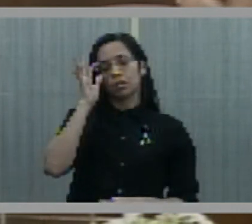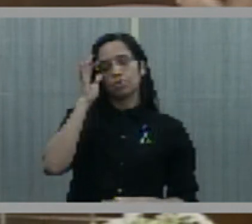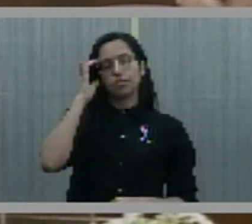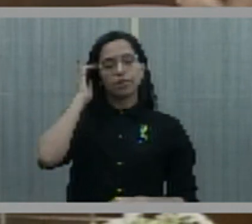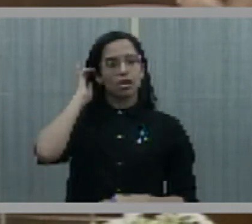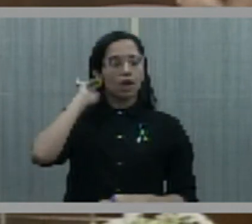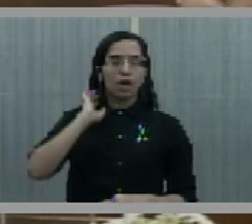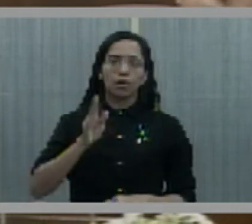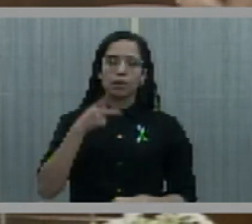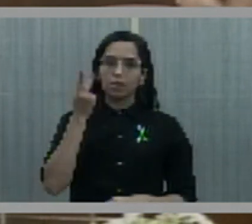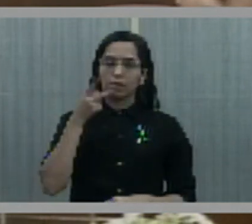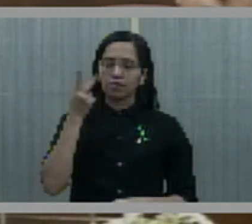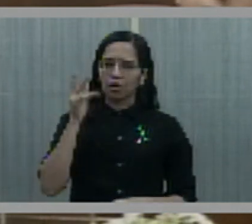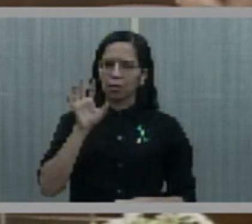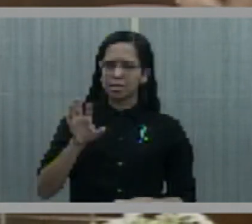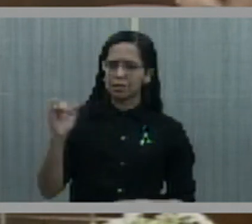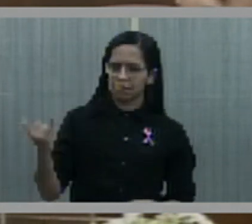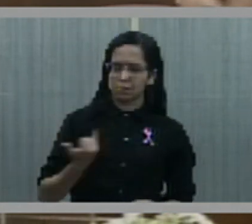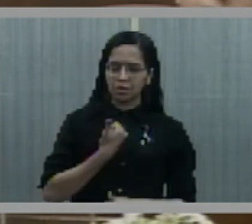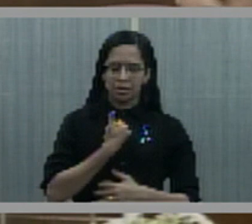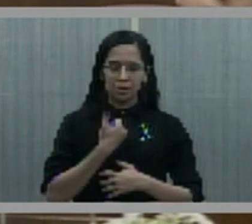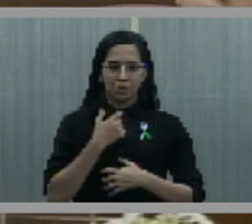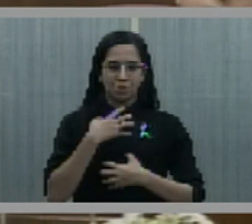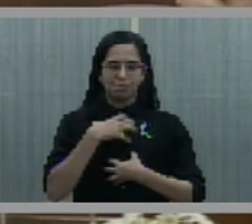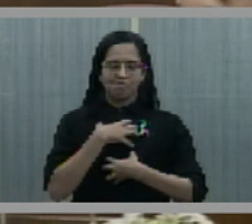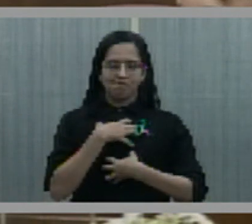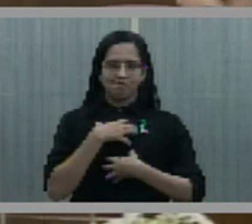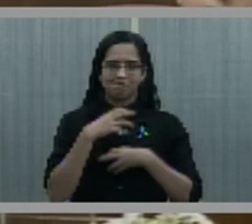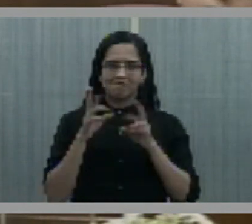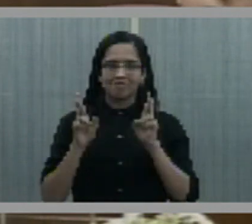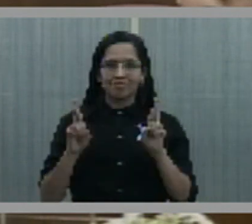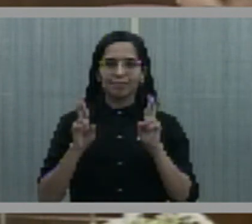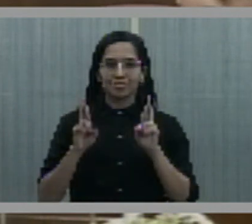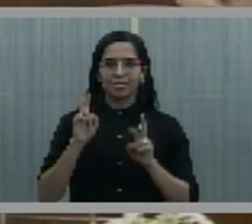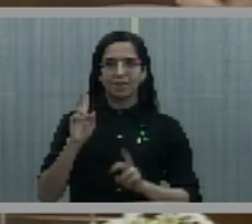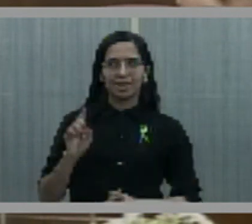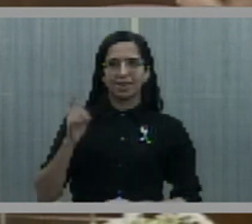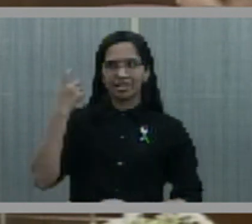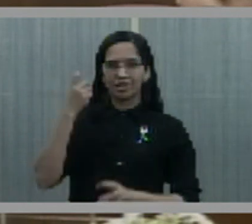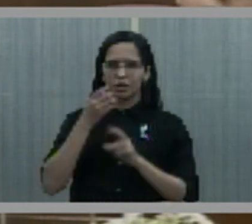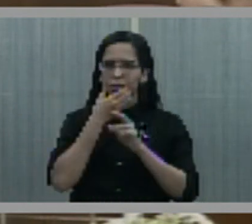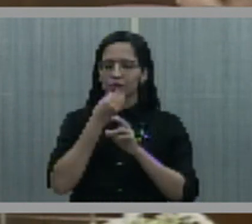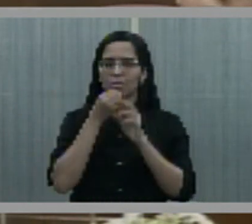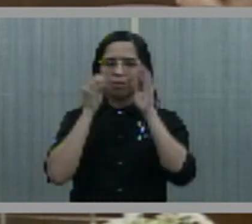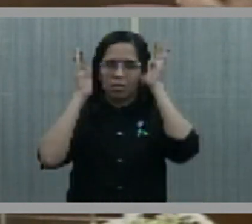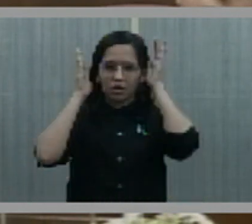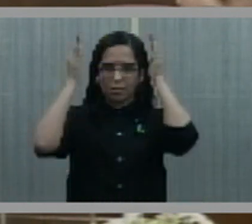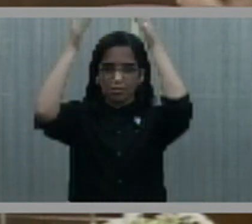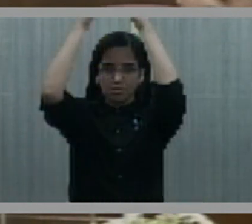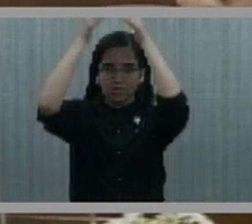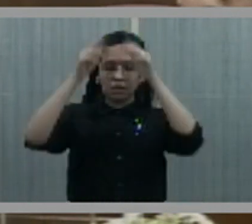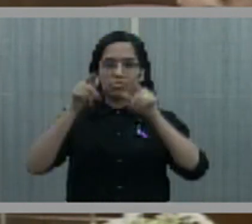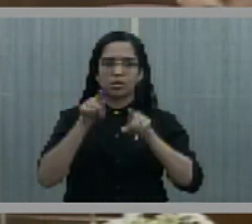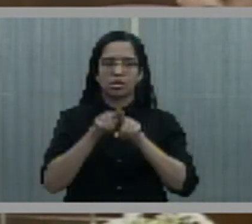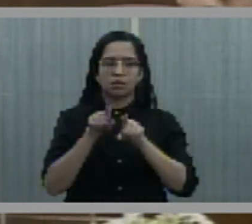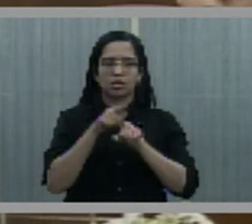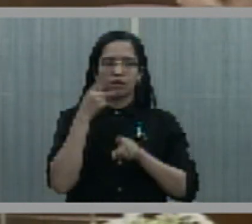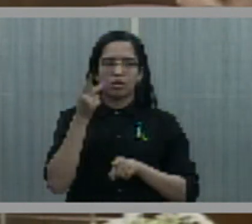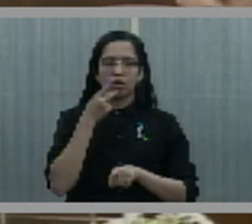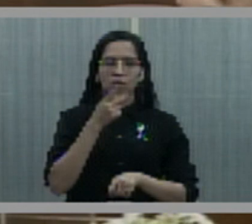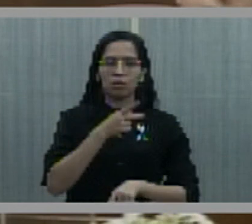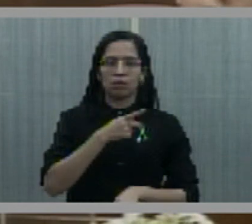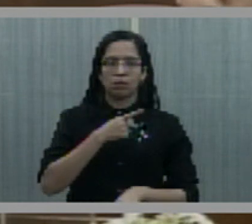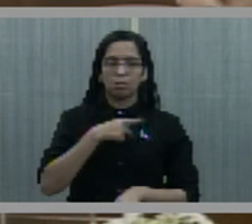de esperança para mim. Uma outra palavra significativa do Papa na época foi: um pastor deve ter cheiro de